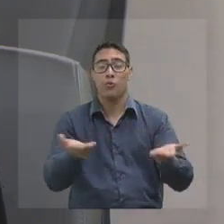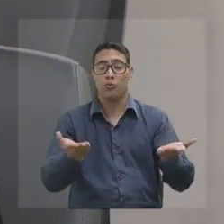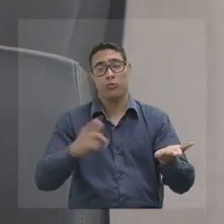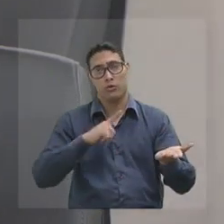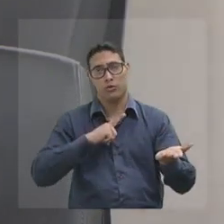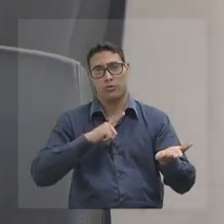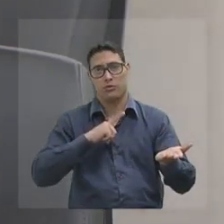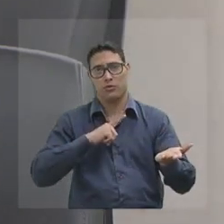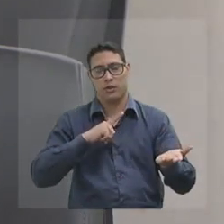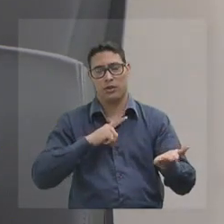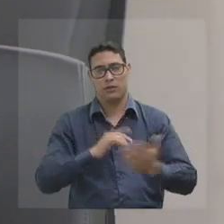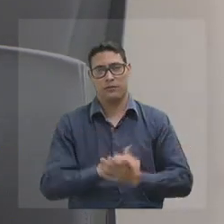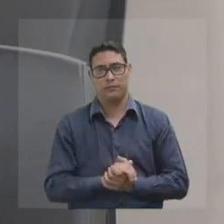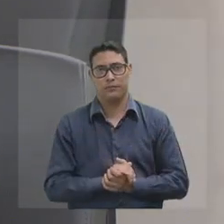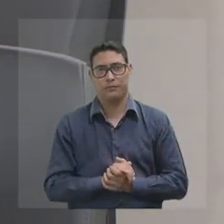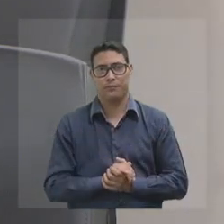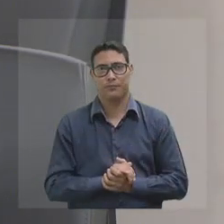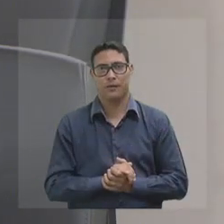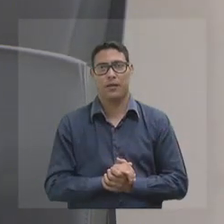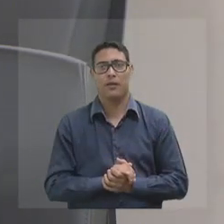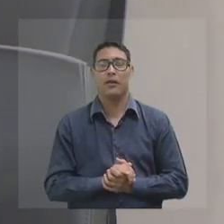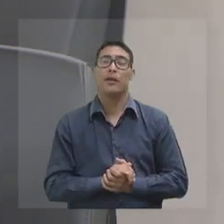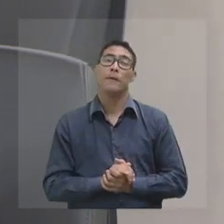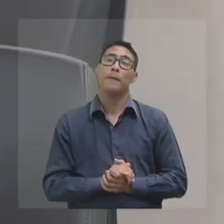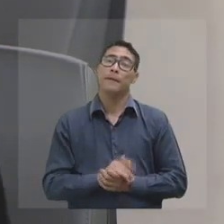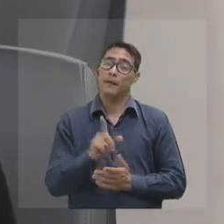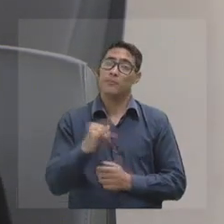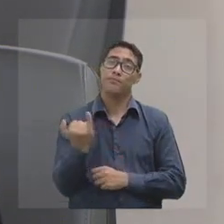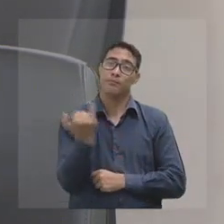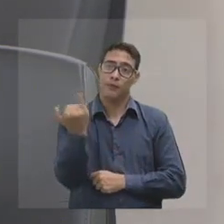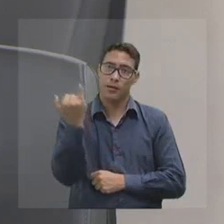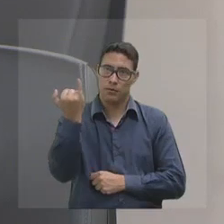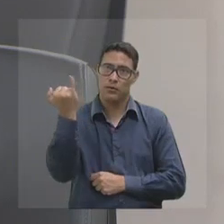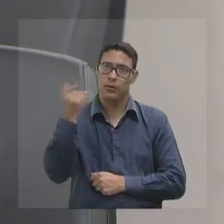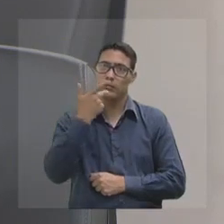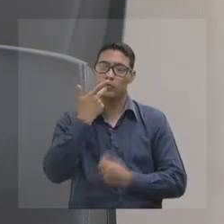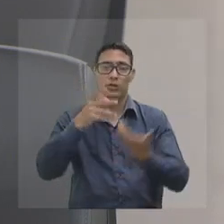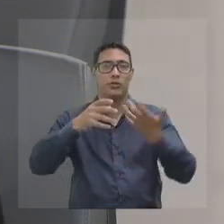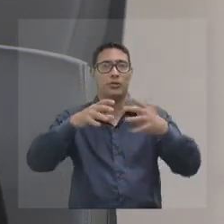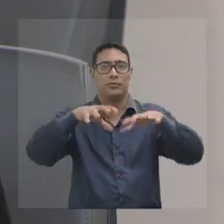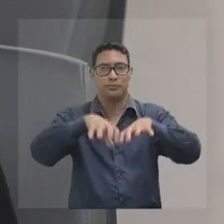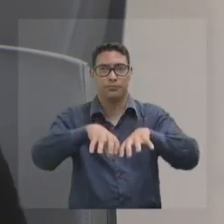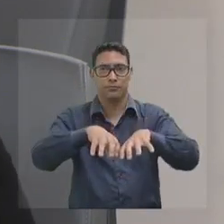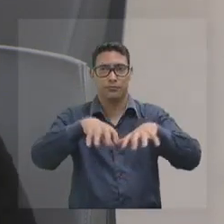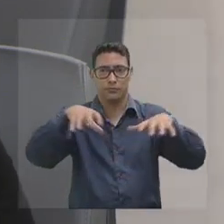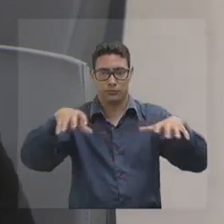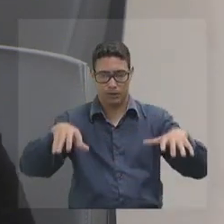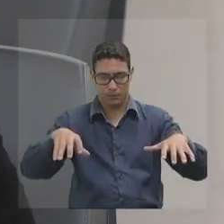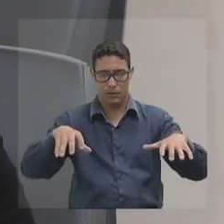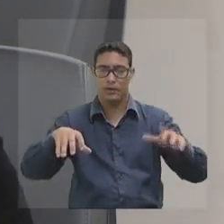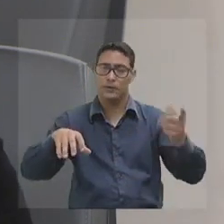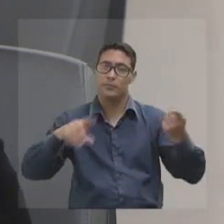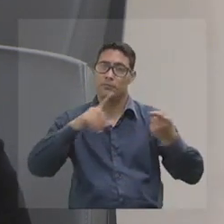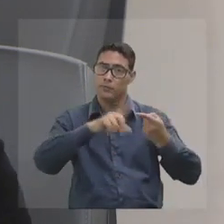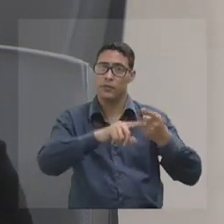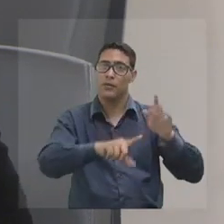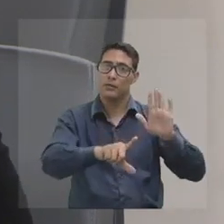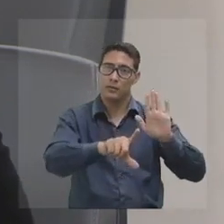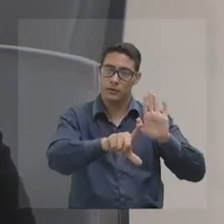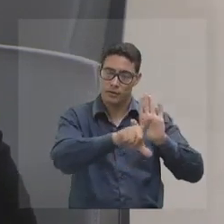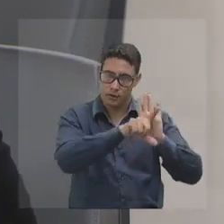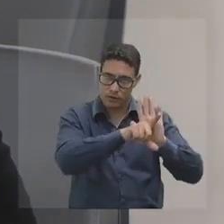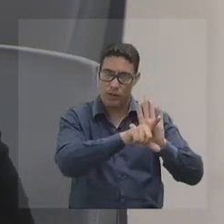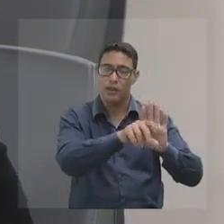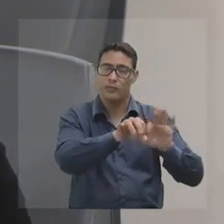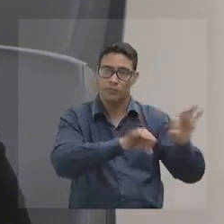Supre E aí é importante a gente separar duas coisas né deputada porque a lei de reorganização do sistema